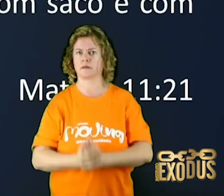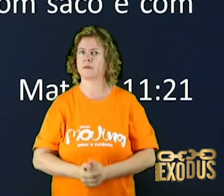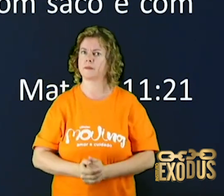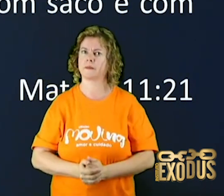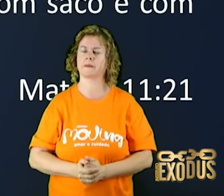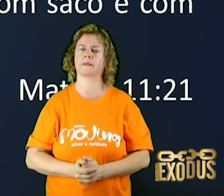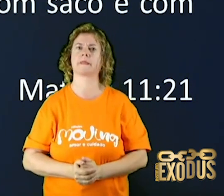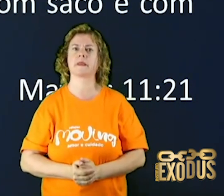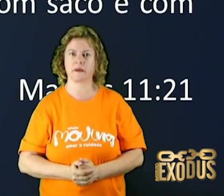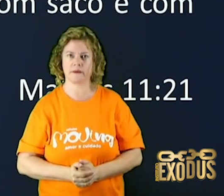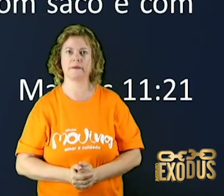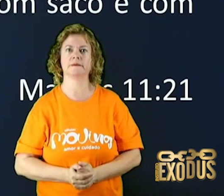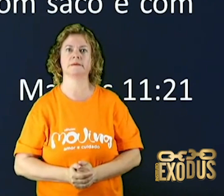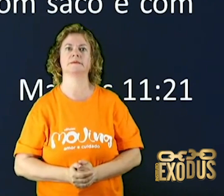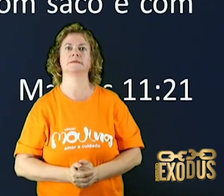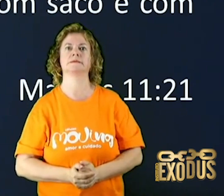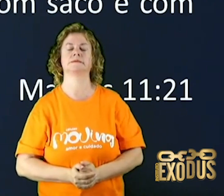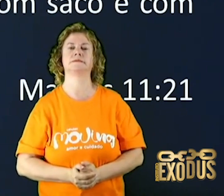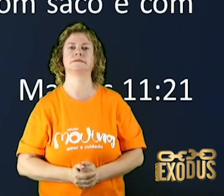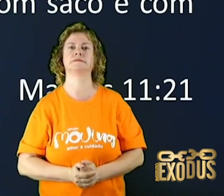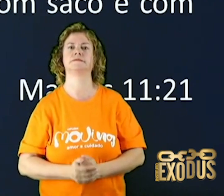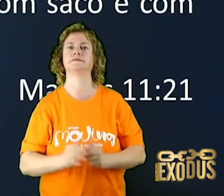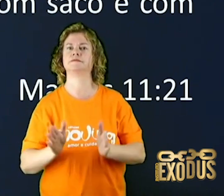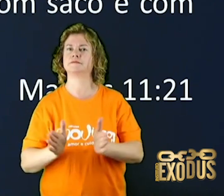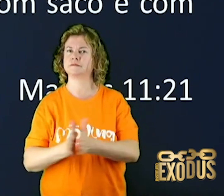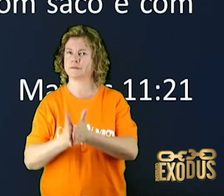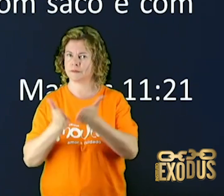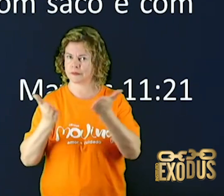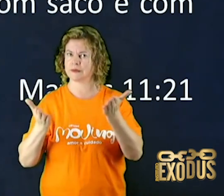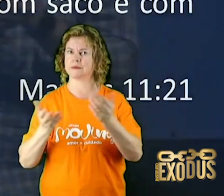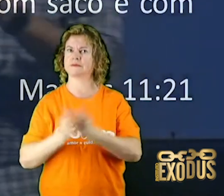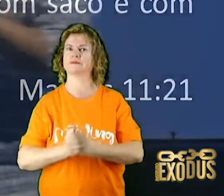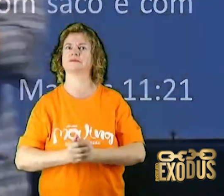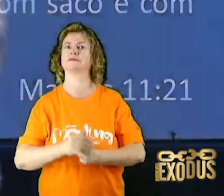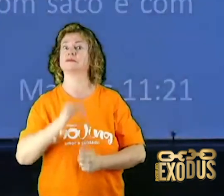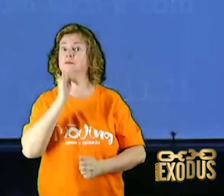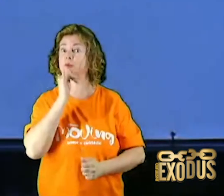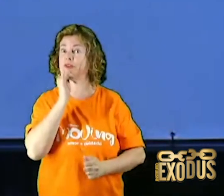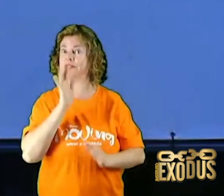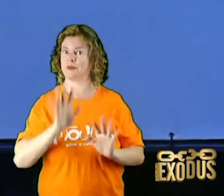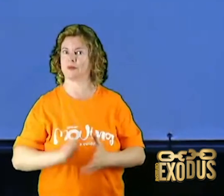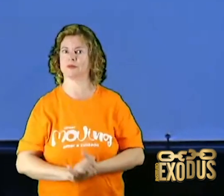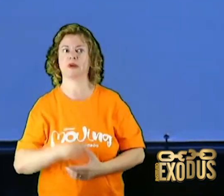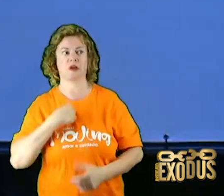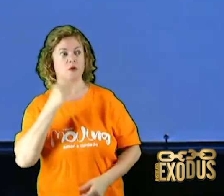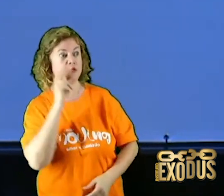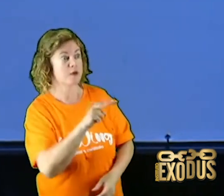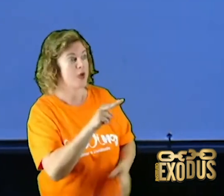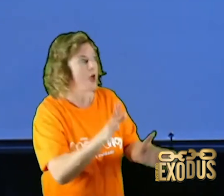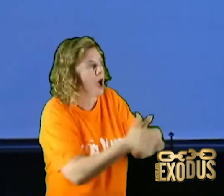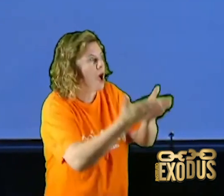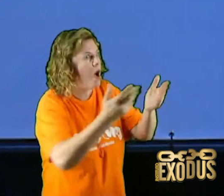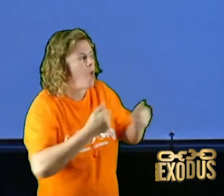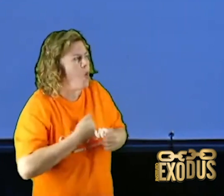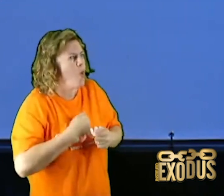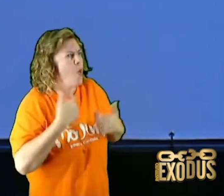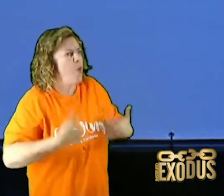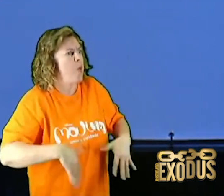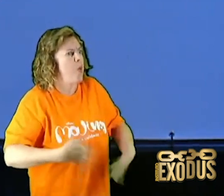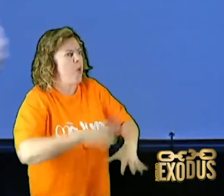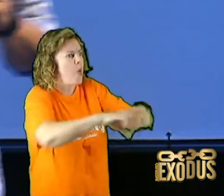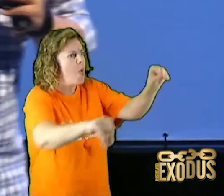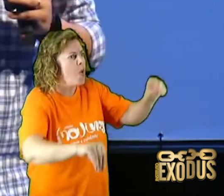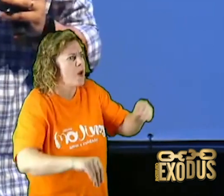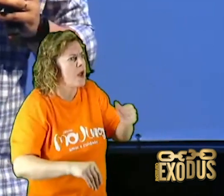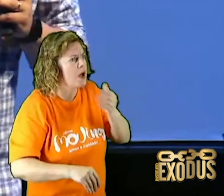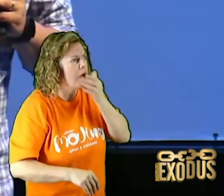um juízo menos duro contra a gente. Eu vi o milagre. Olha para mim, você viu o milagre? Te prepara, meu